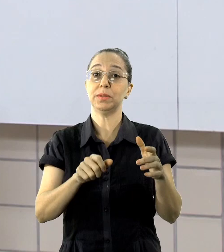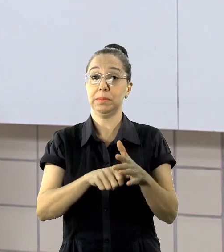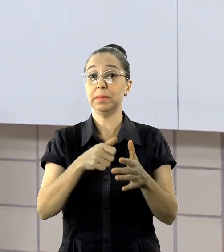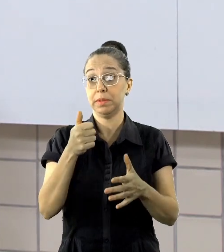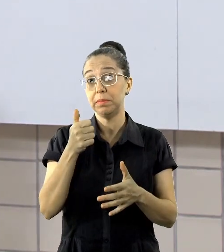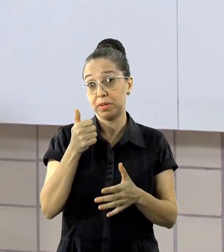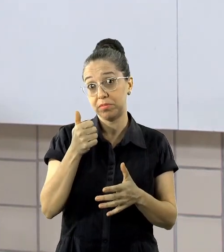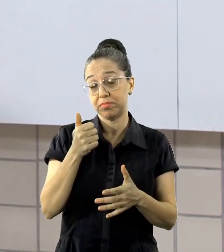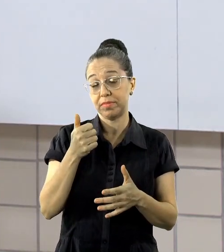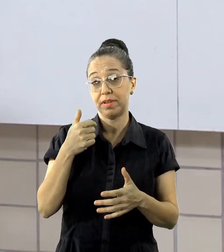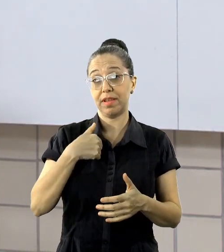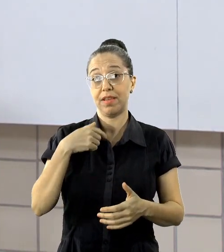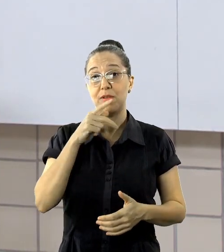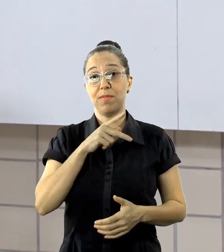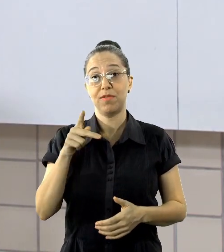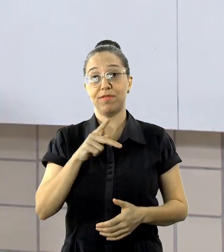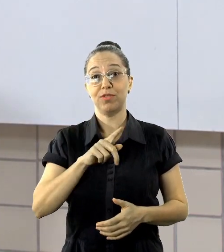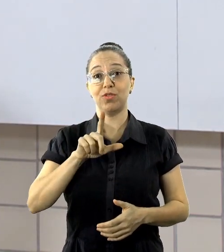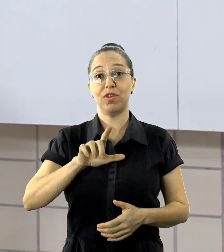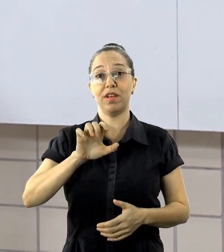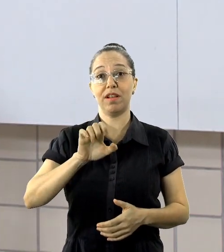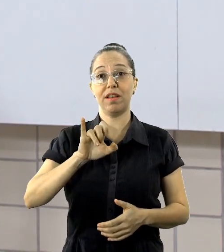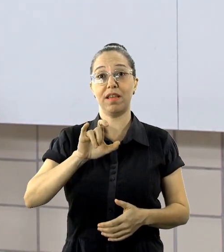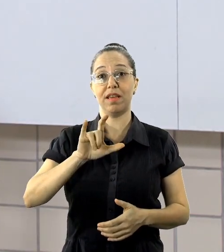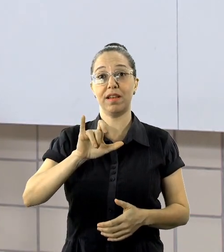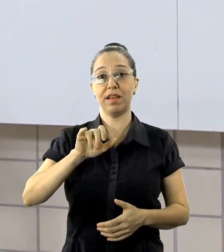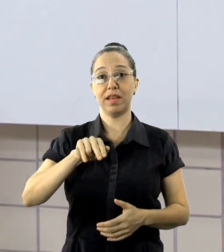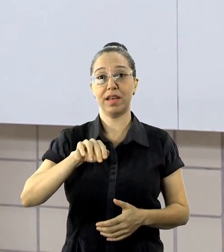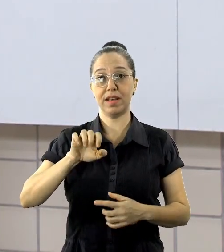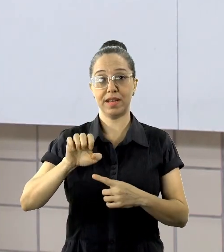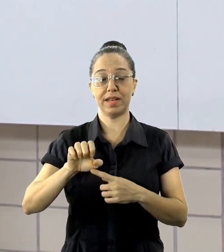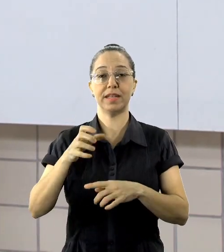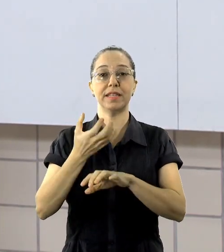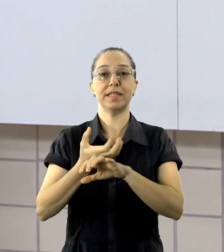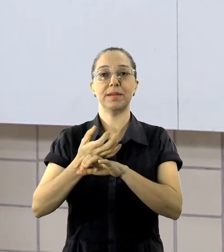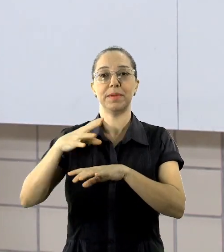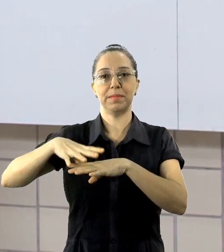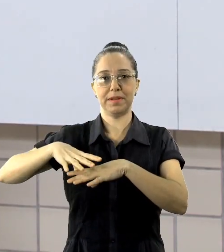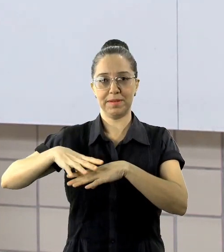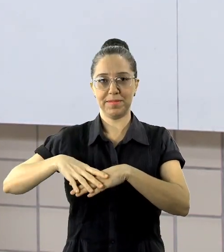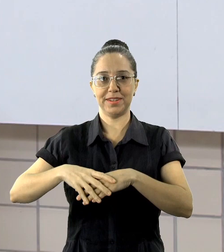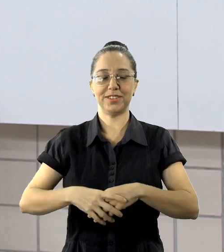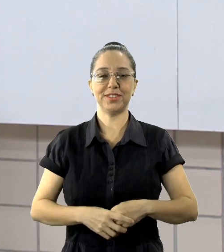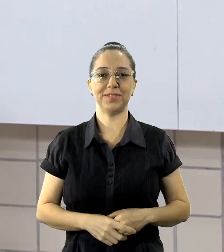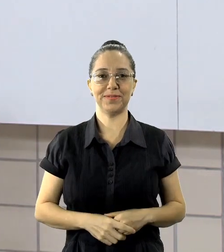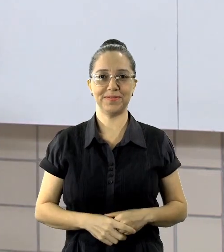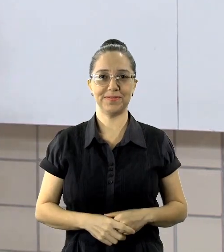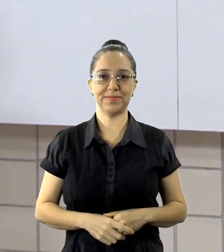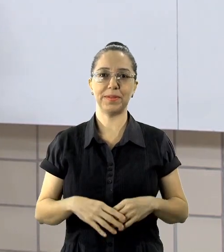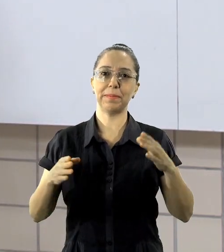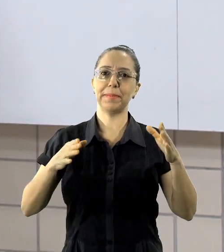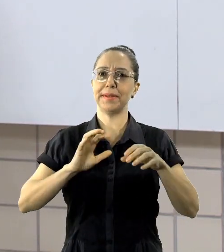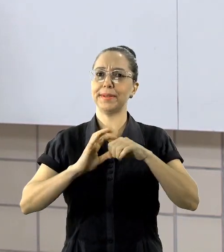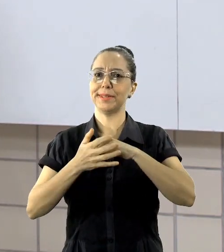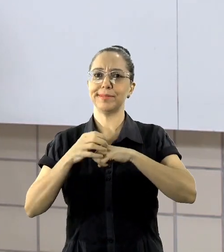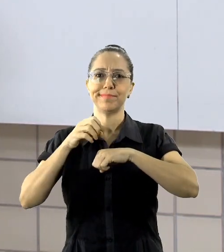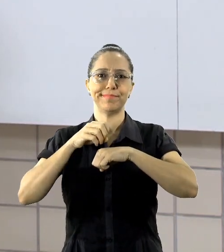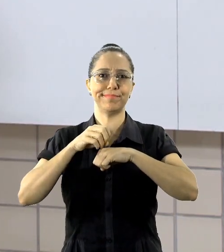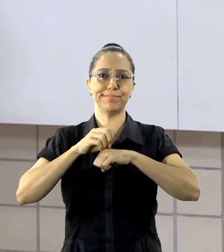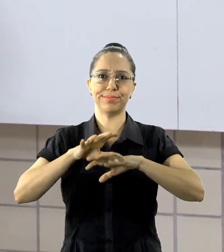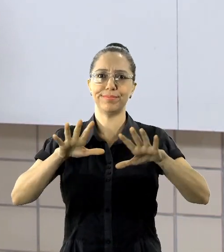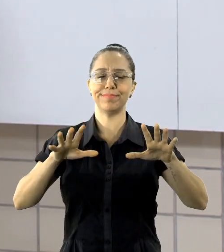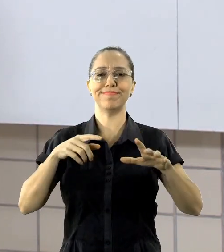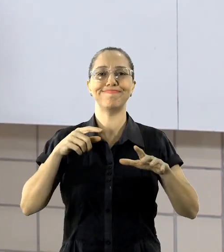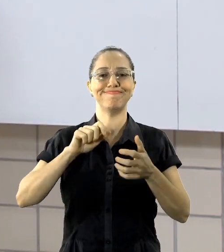Eu sou a professora Leiliane e nós vamos trabalhar com o componente curricular matemática. Nesse período de pandemia, nós estamos